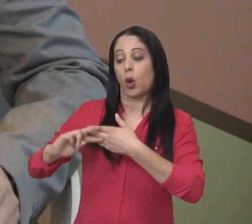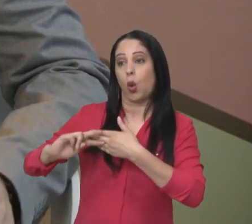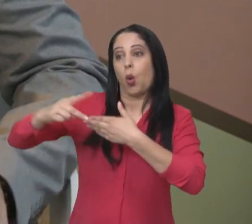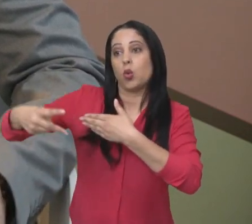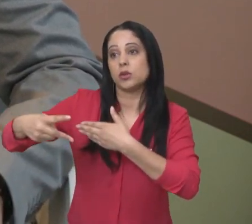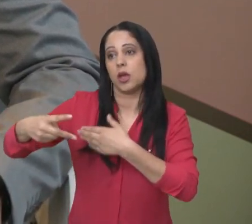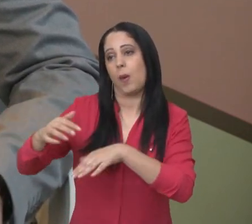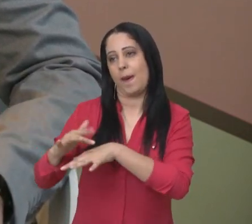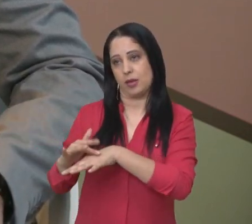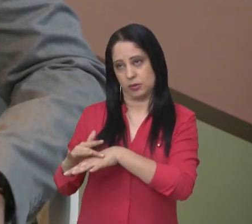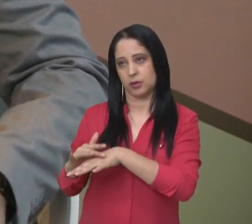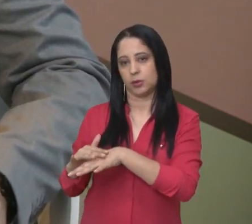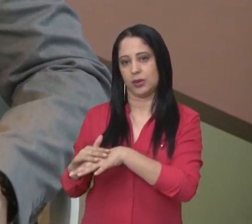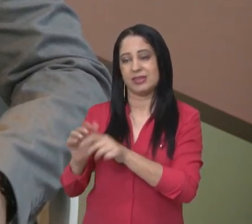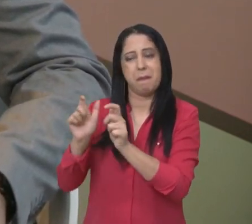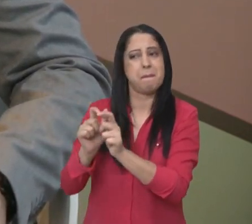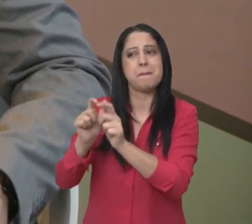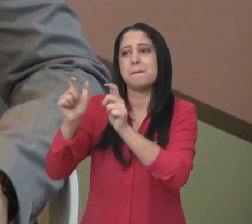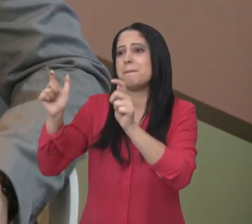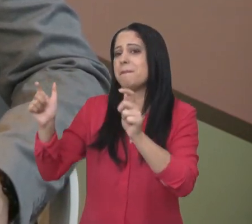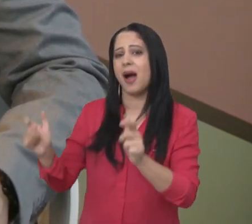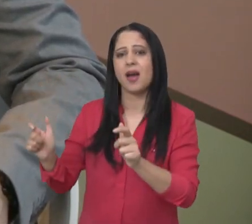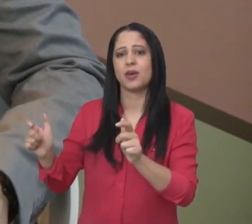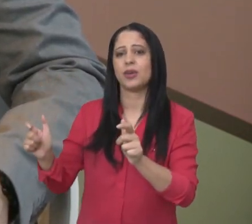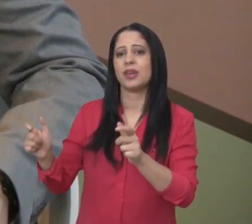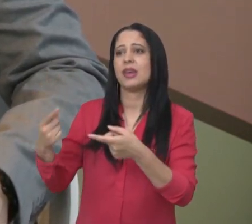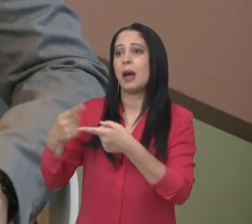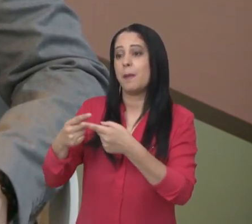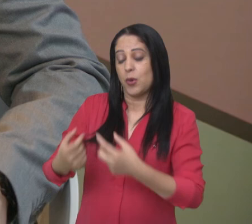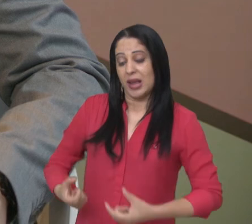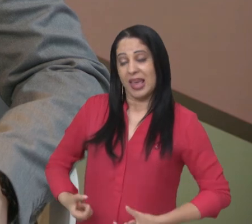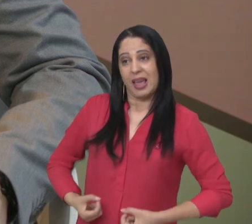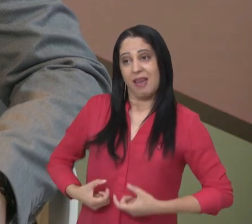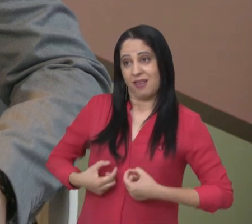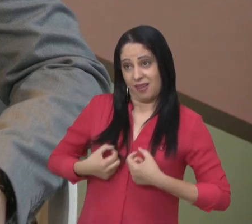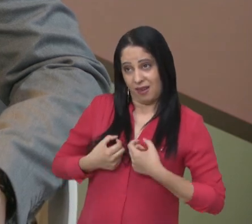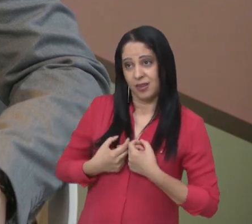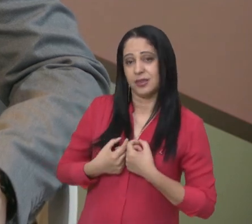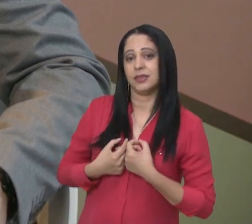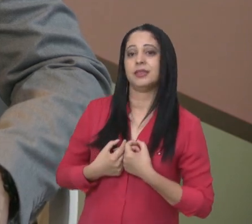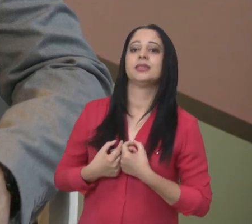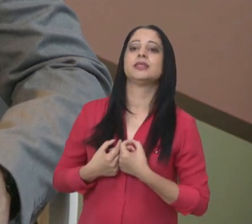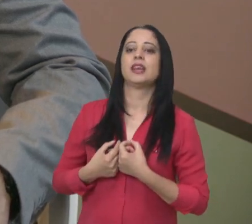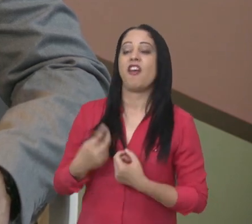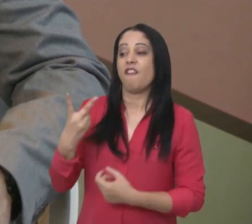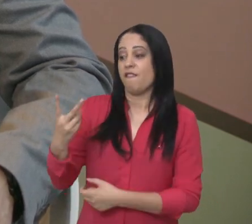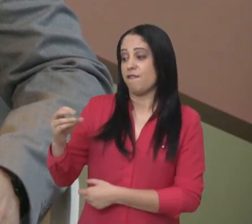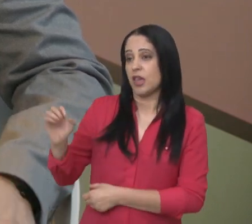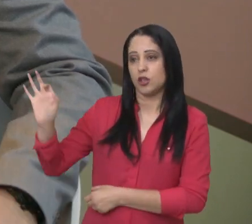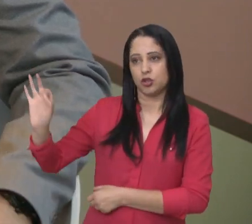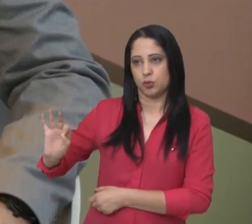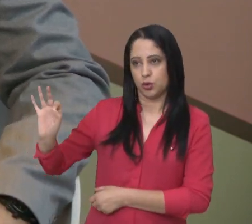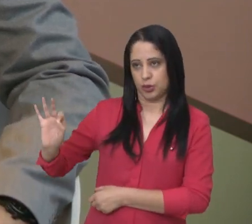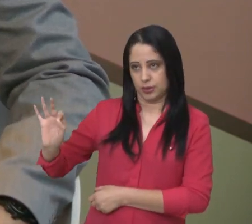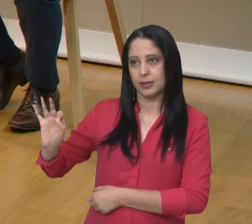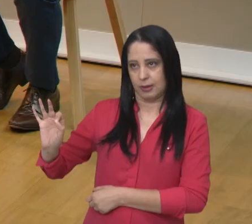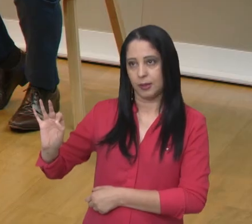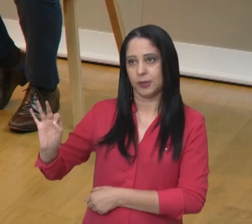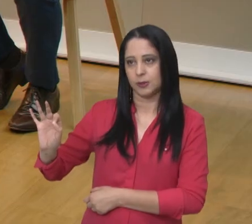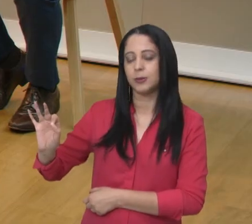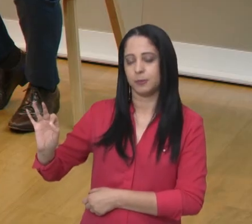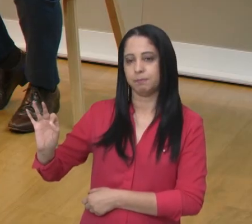são secundários a alguma doença. E a grande maioria deles é secundário a uma doença oncológica, um câncer. Cerca